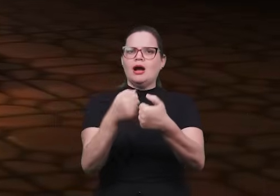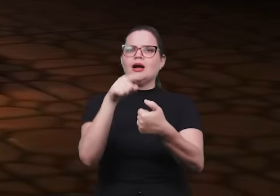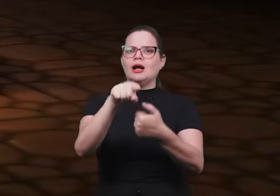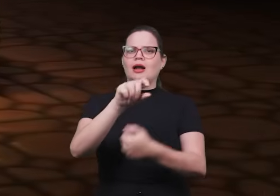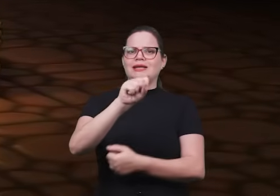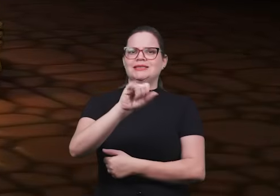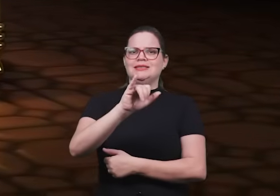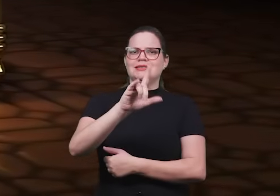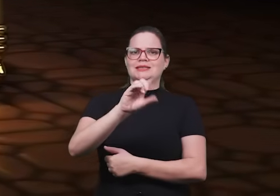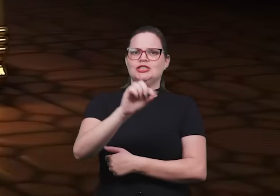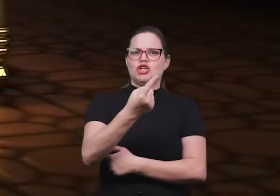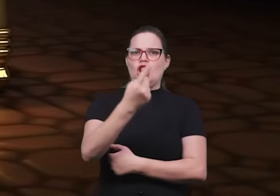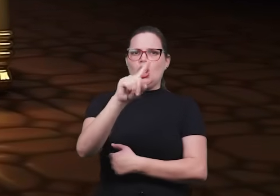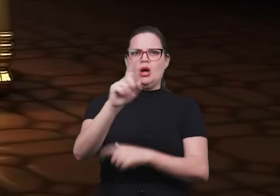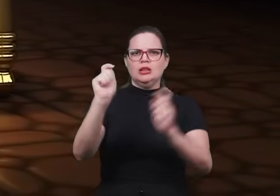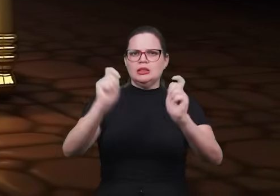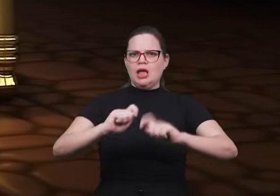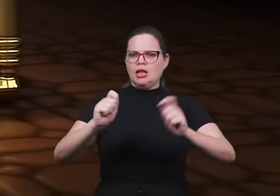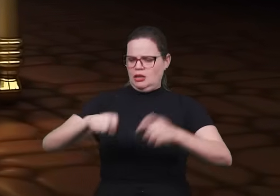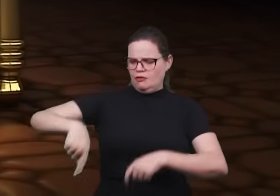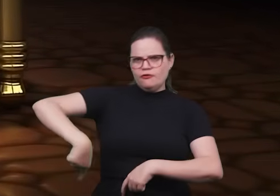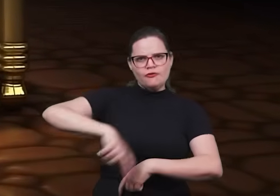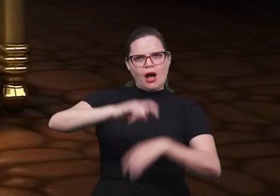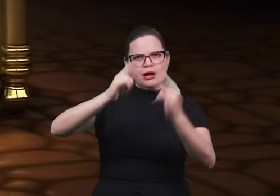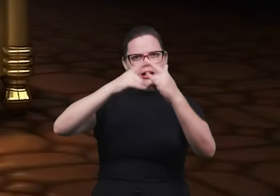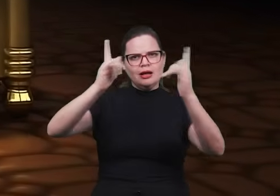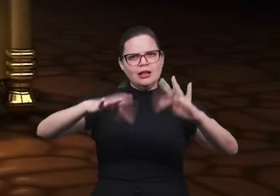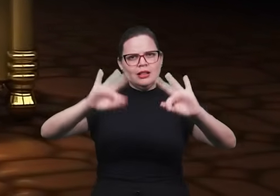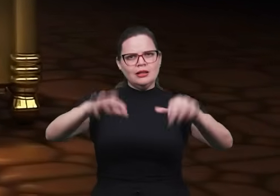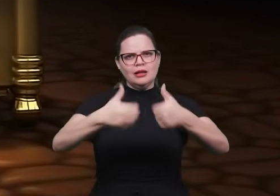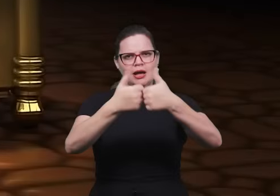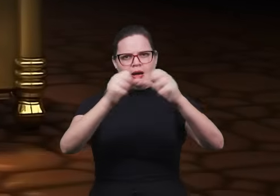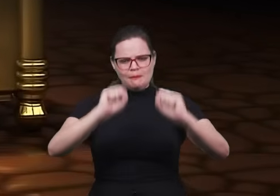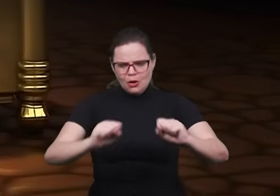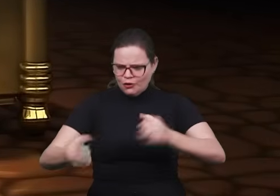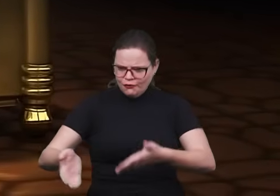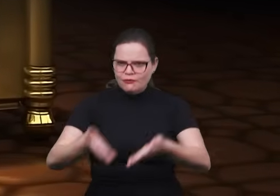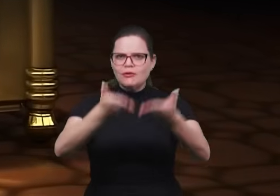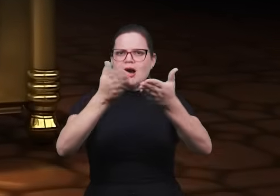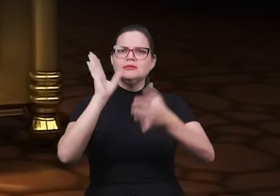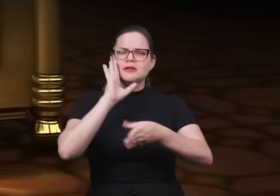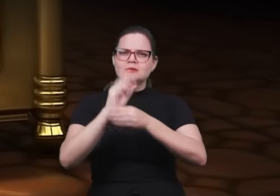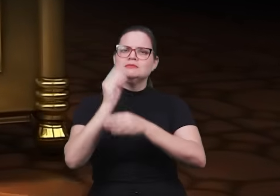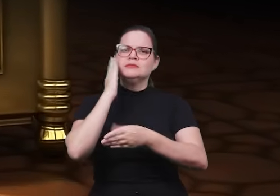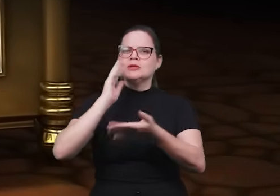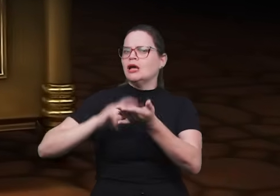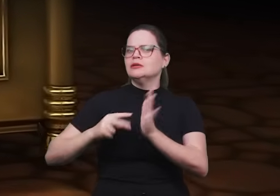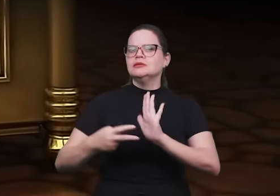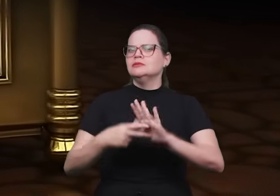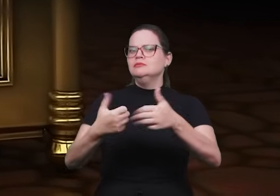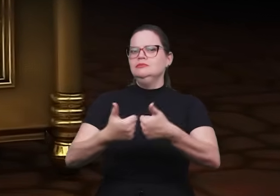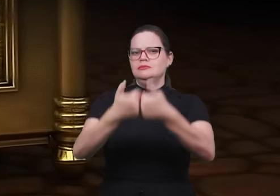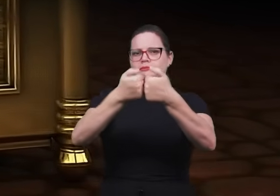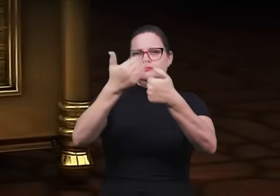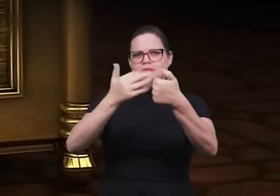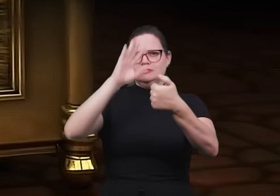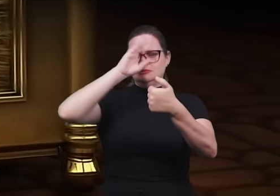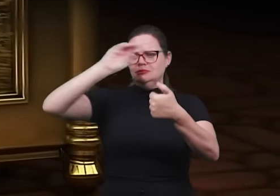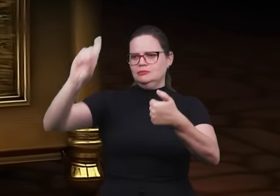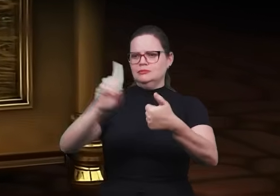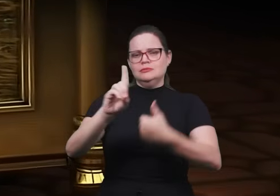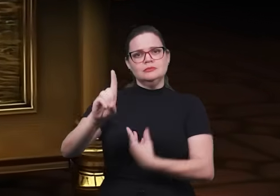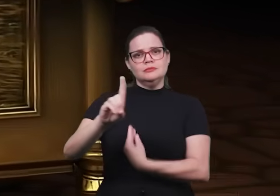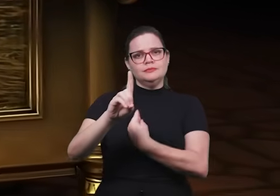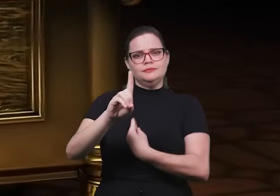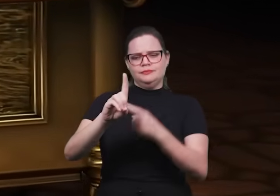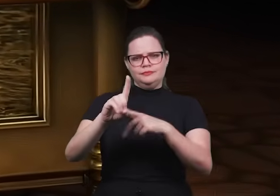estava disponível para que buscassem o Senhor. Sabiam que a arca representava a presença do Deus dos